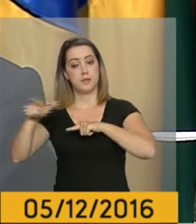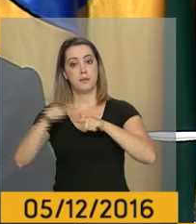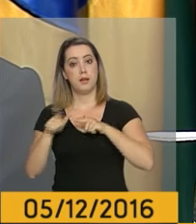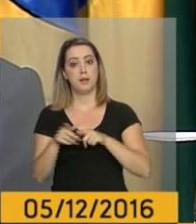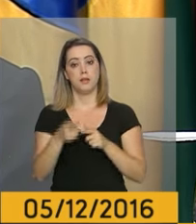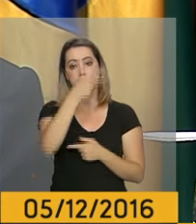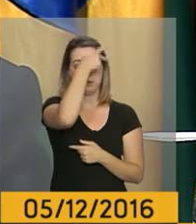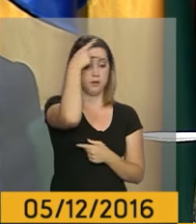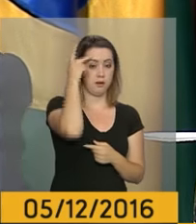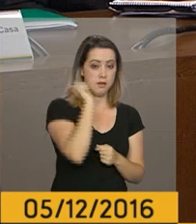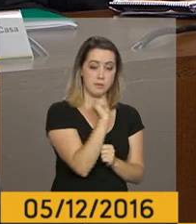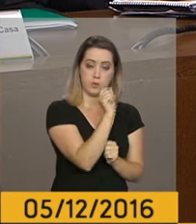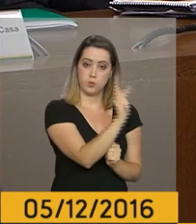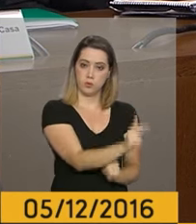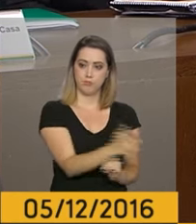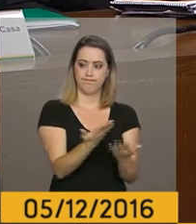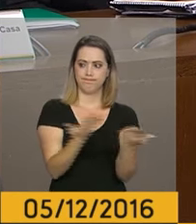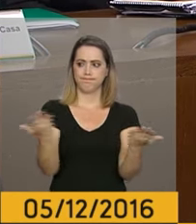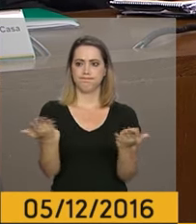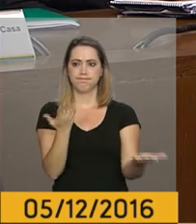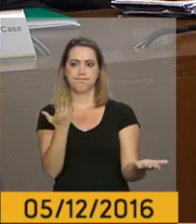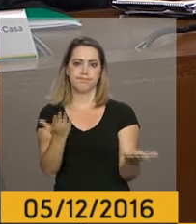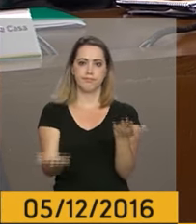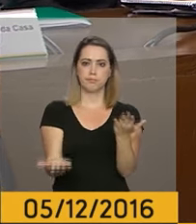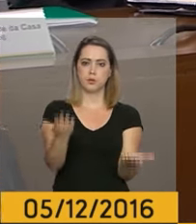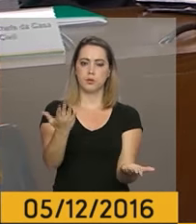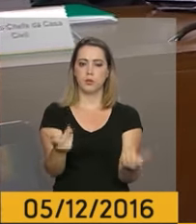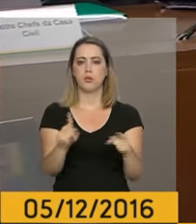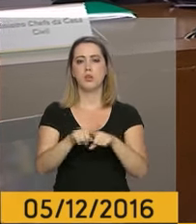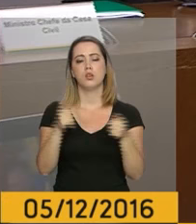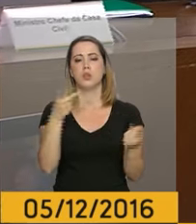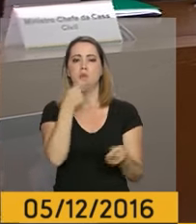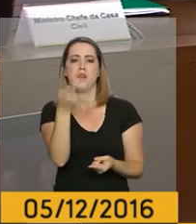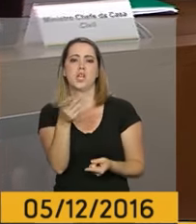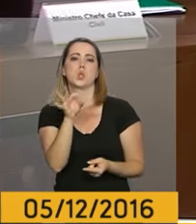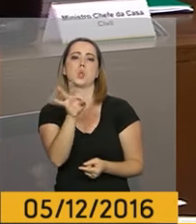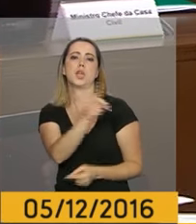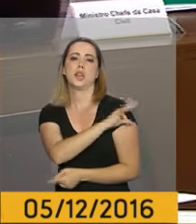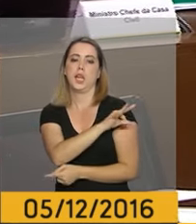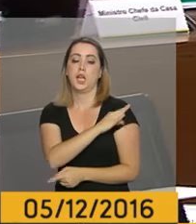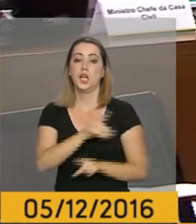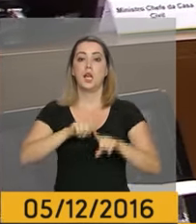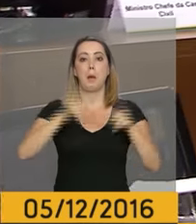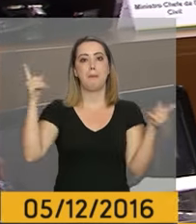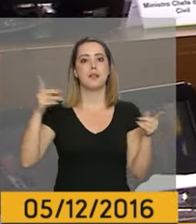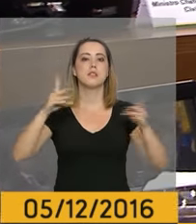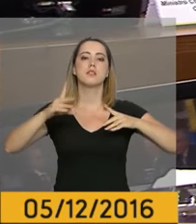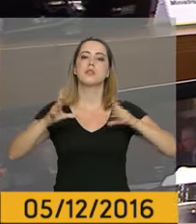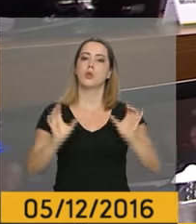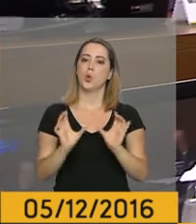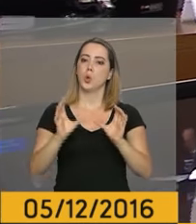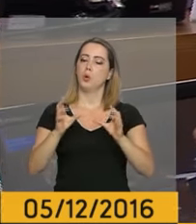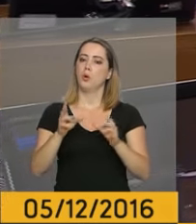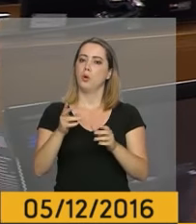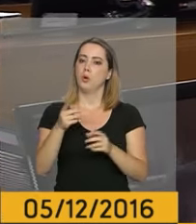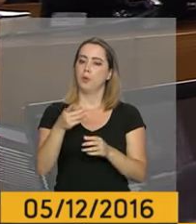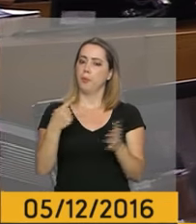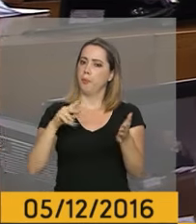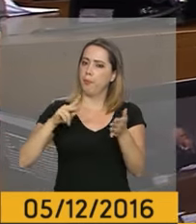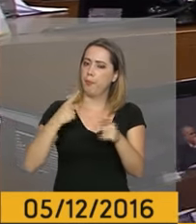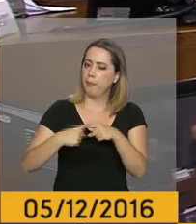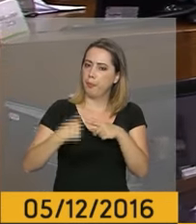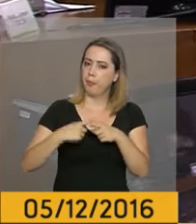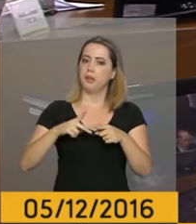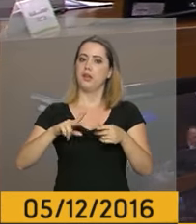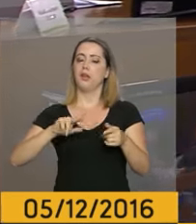percebem que eu estou não estou aludindo a razões técnicas, mas a razões políticas que levam à